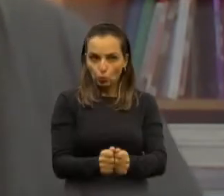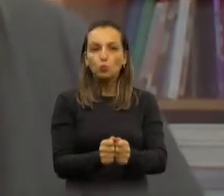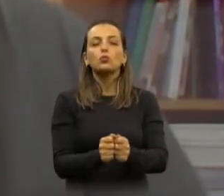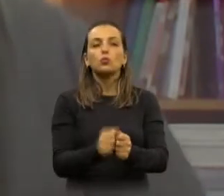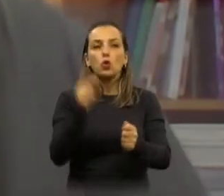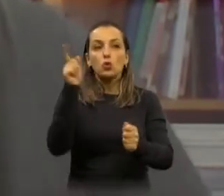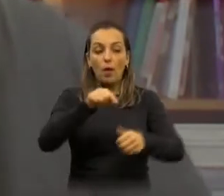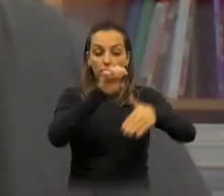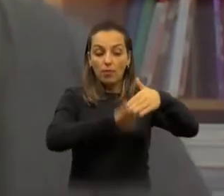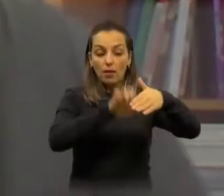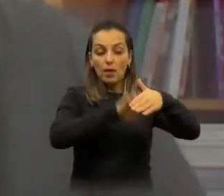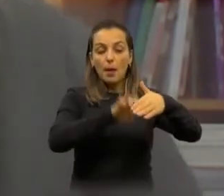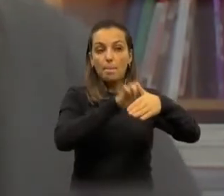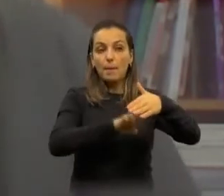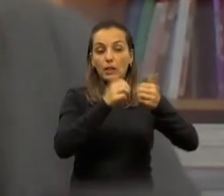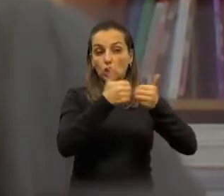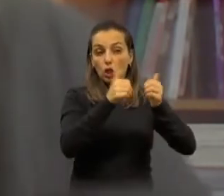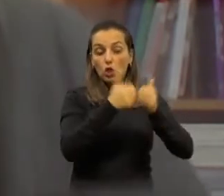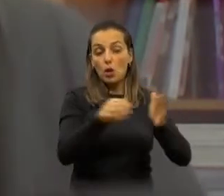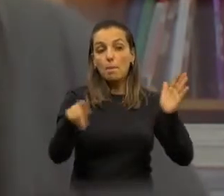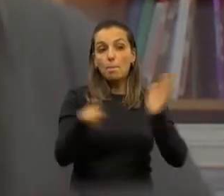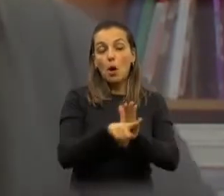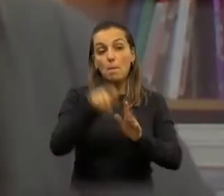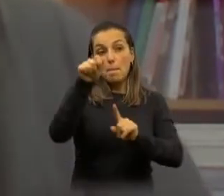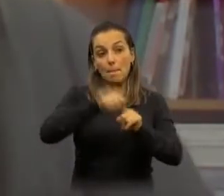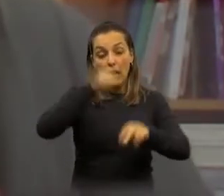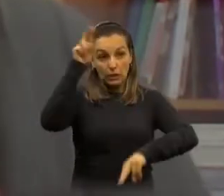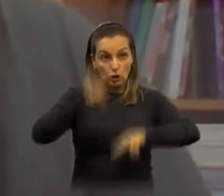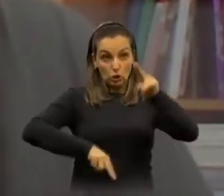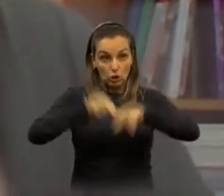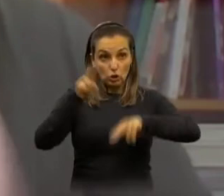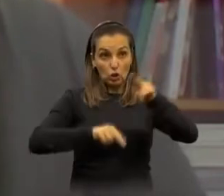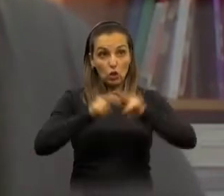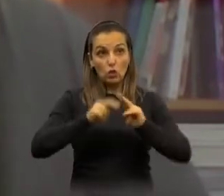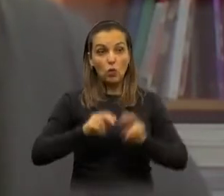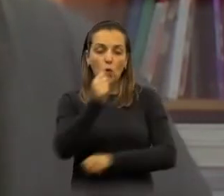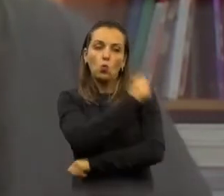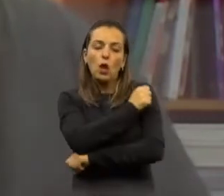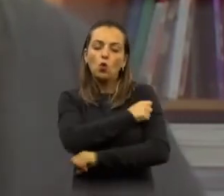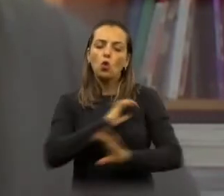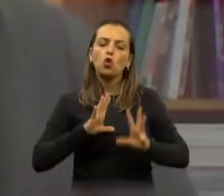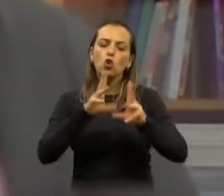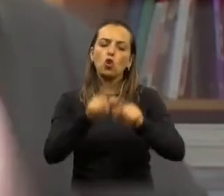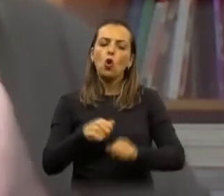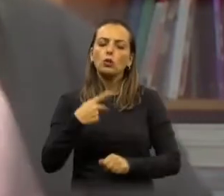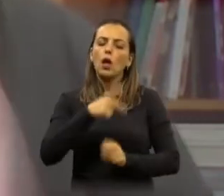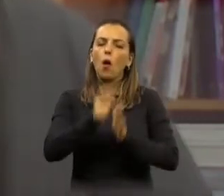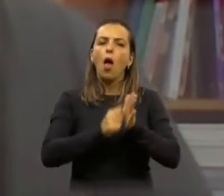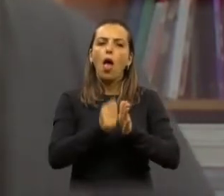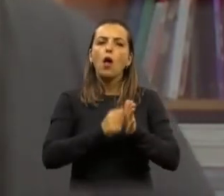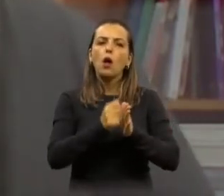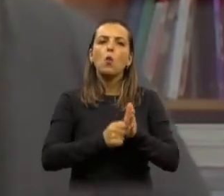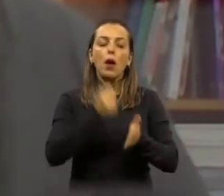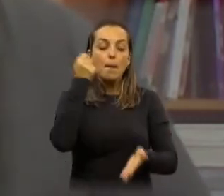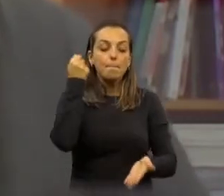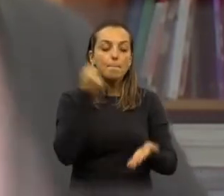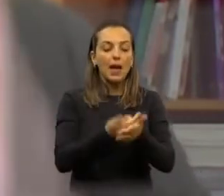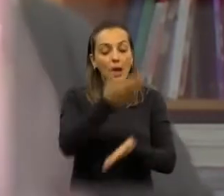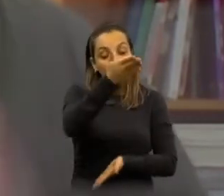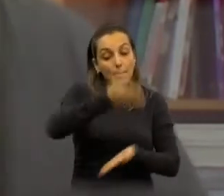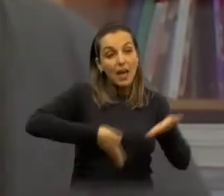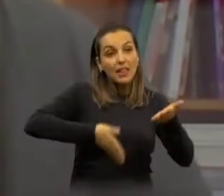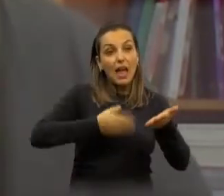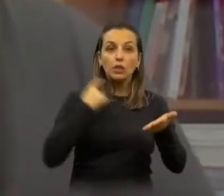pessoal das empresas. E a partir do mês de junho, todos os estudantes de Araraquara vão poder pagar meia passagem durante